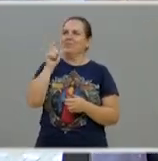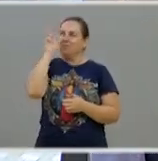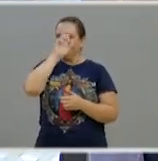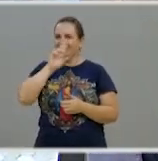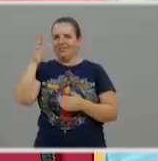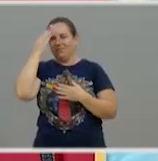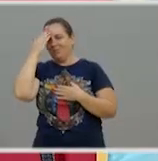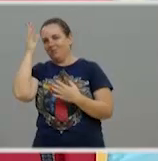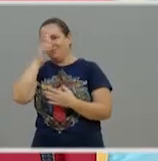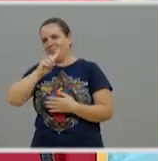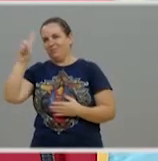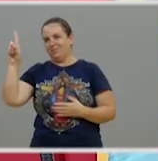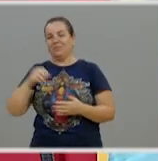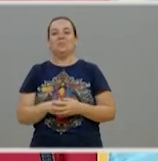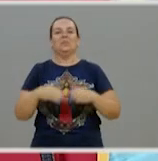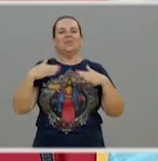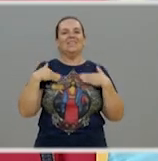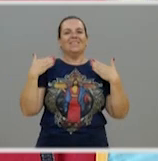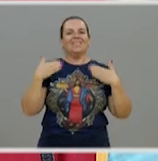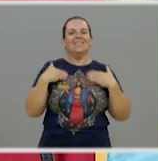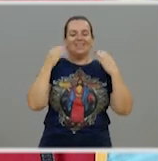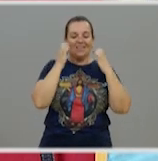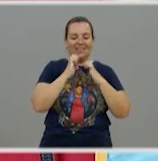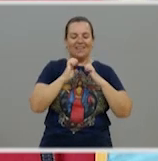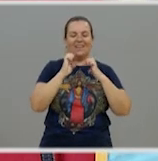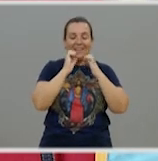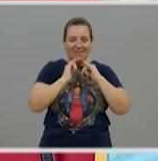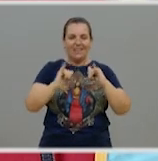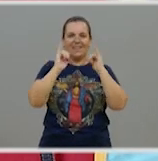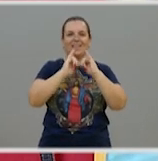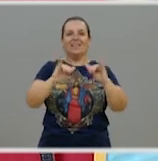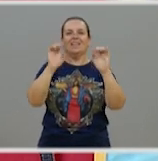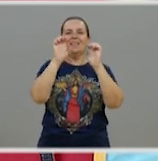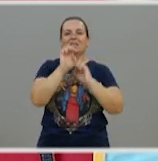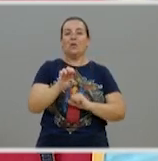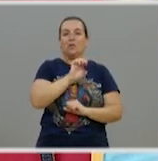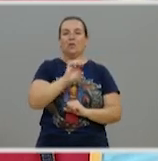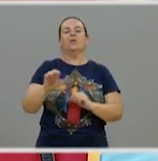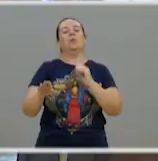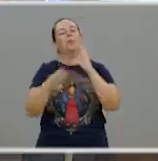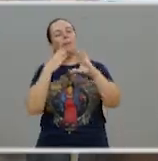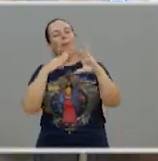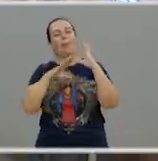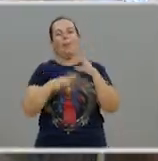a Deus. Com alegria, aclamemos o Santo Evangelho cantando.